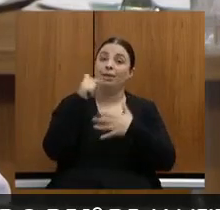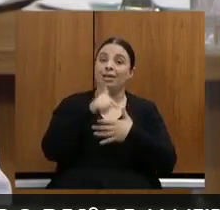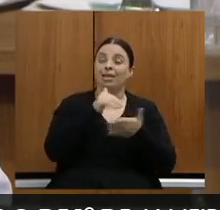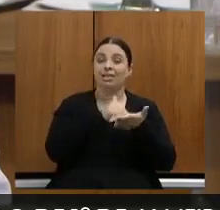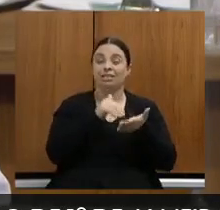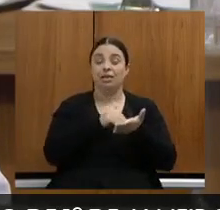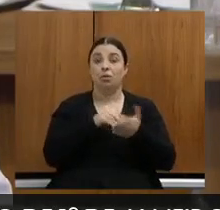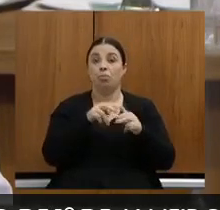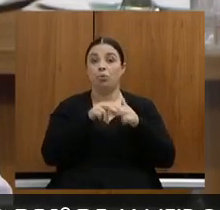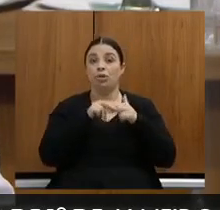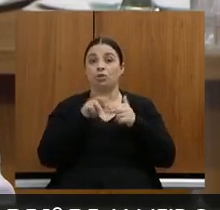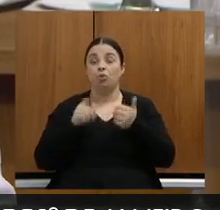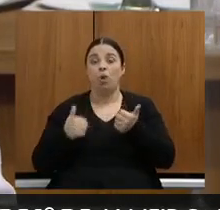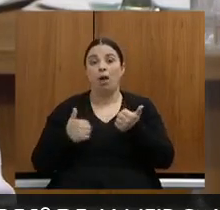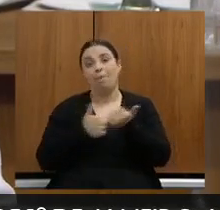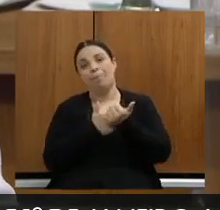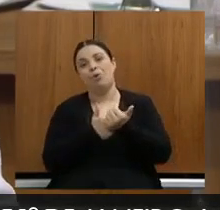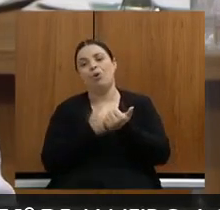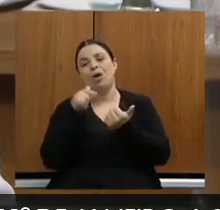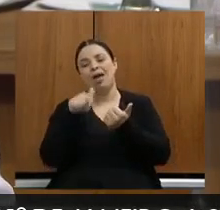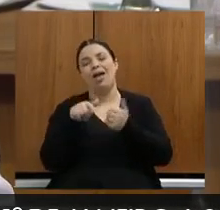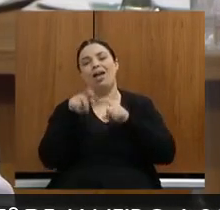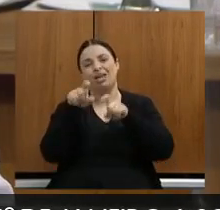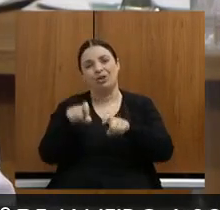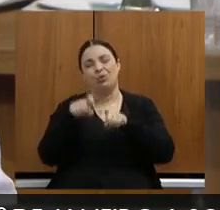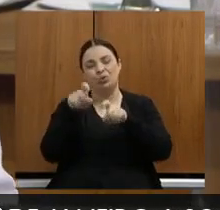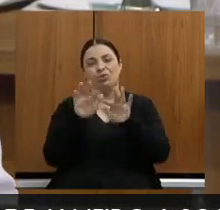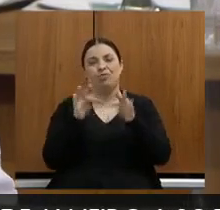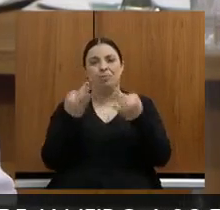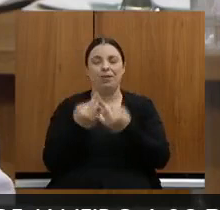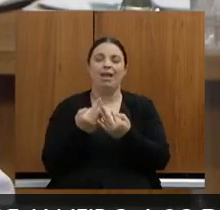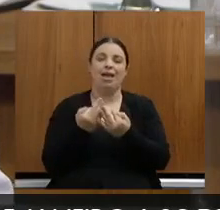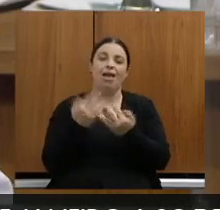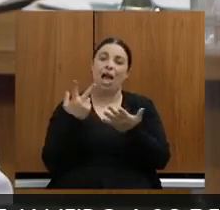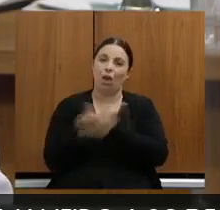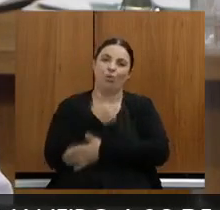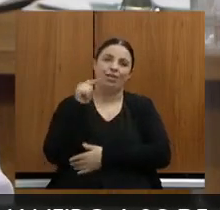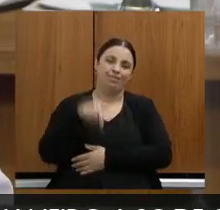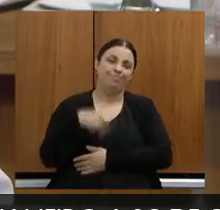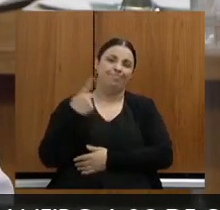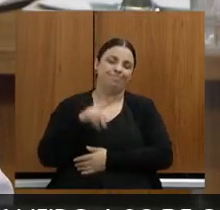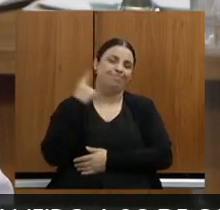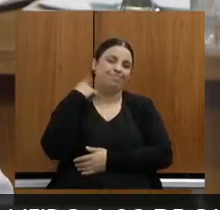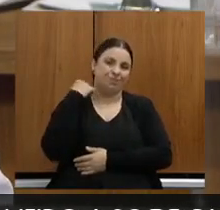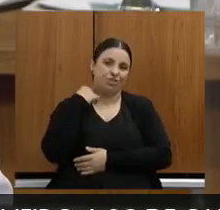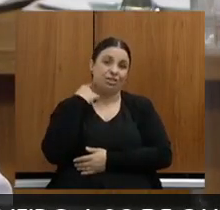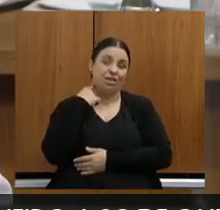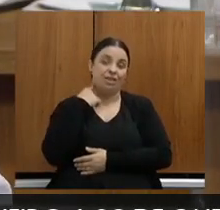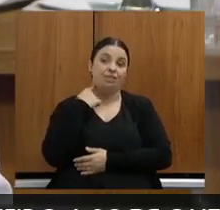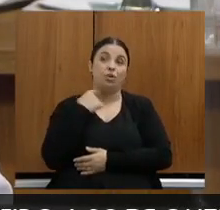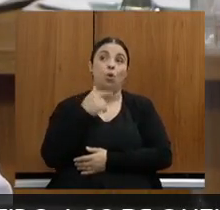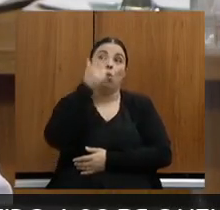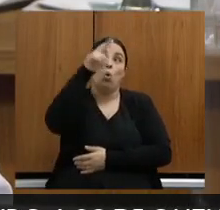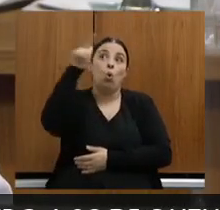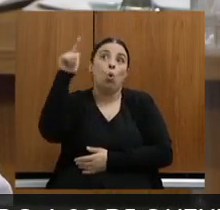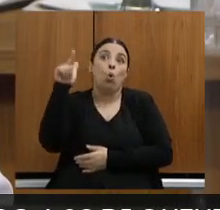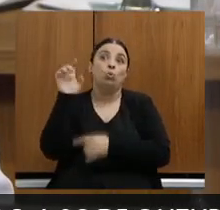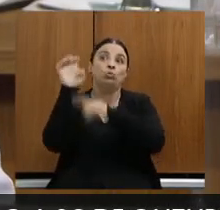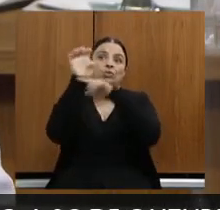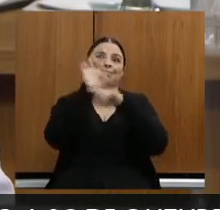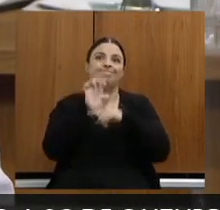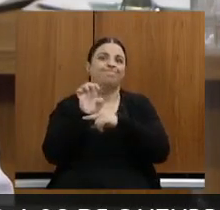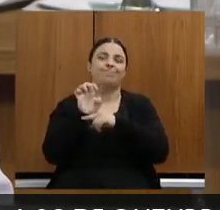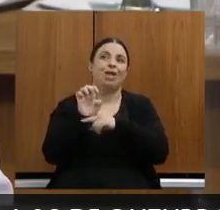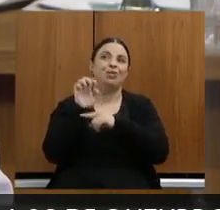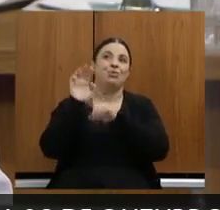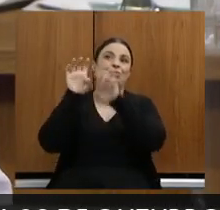apoio que é da da Agricultura Familiar no nosso estado que isso não tem poucos estados têm uma estrutura